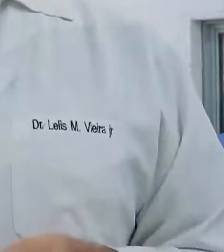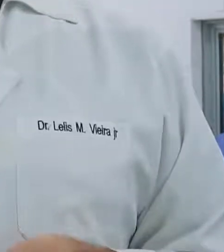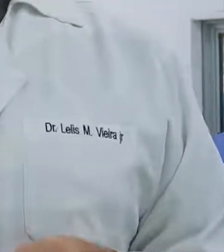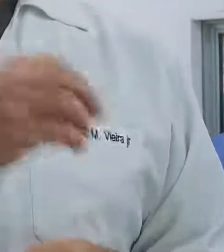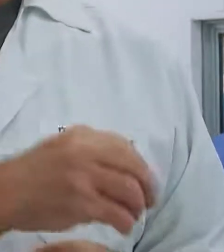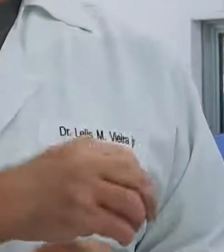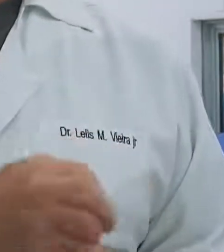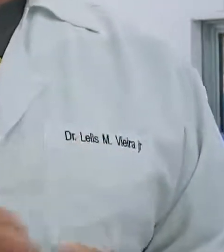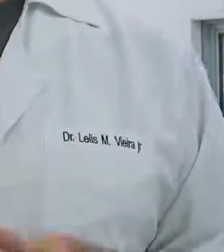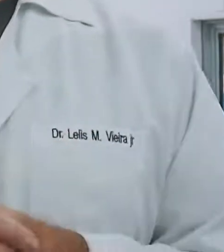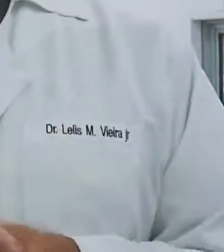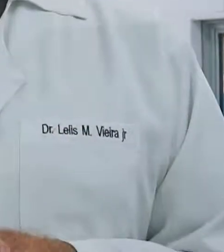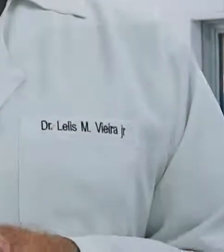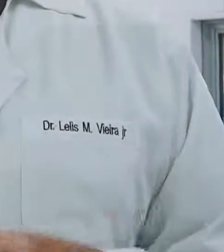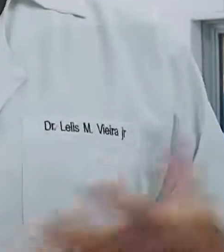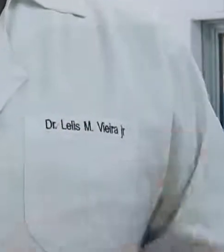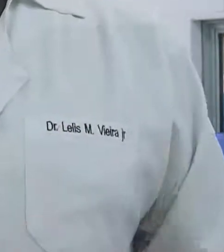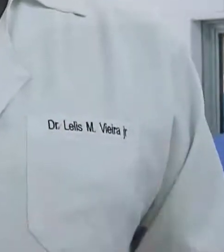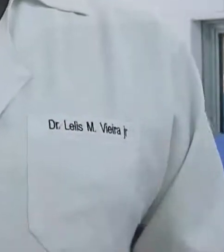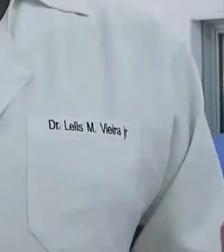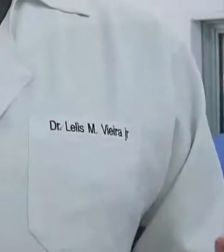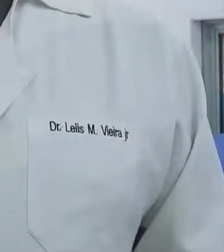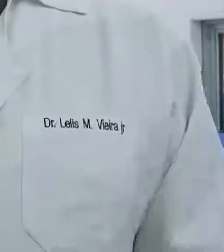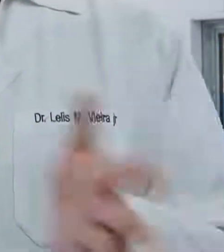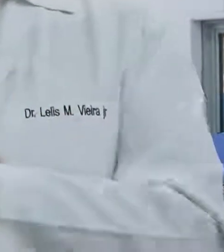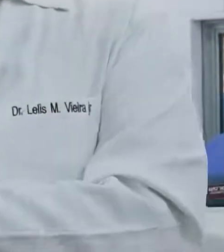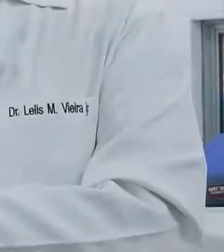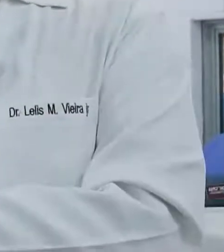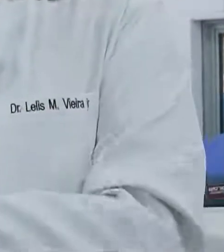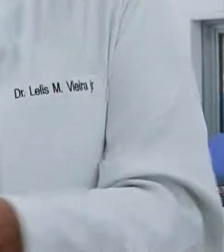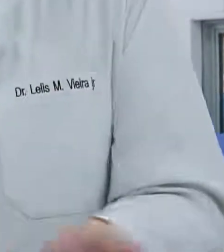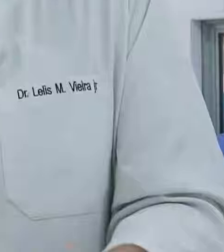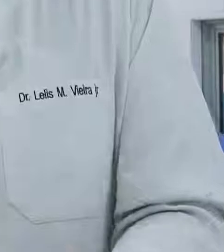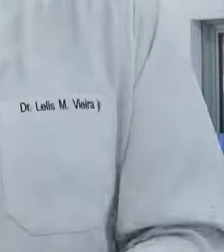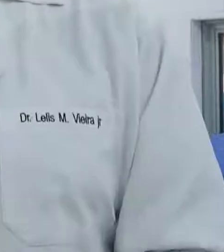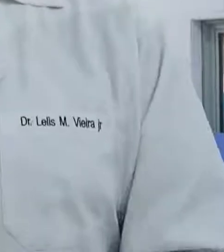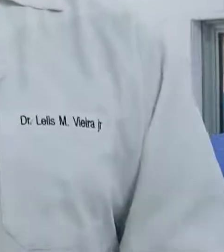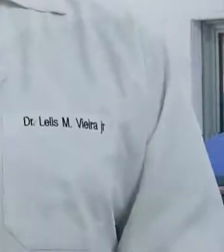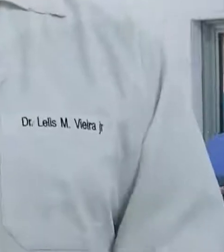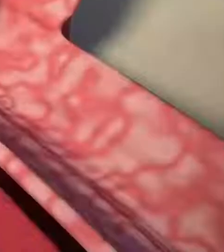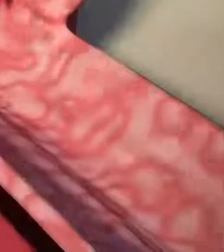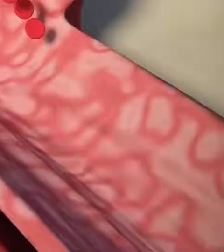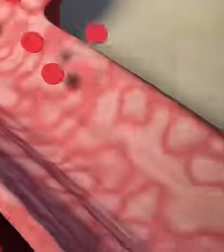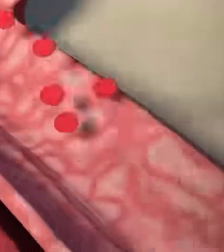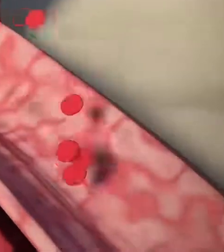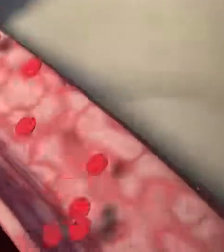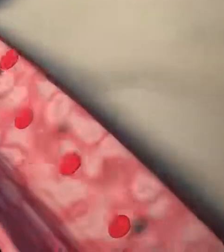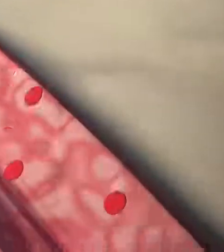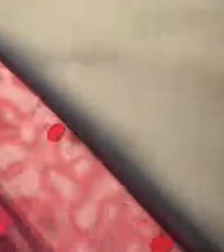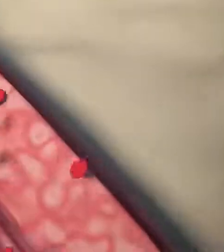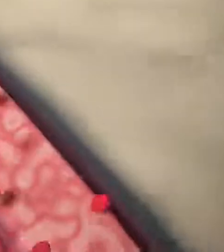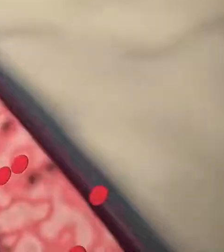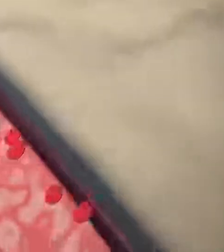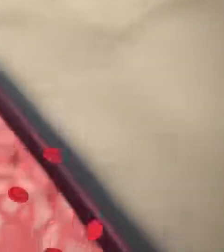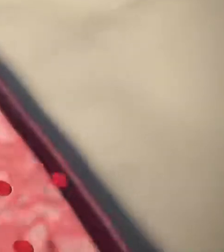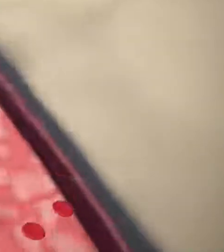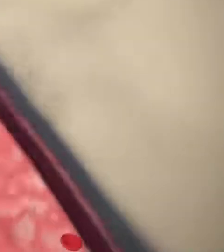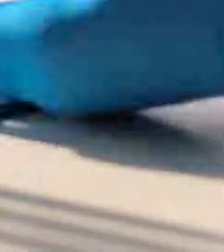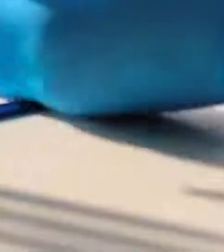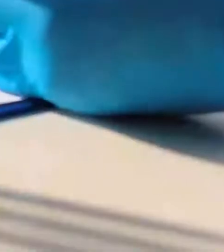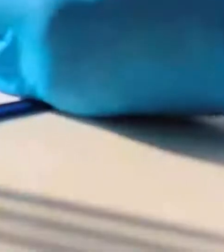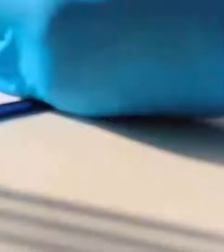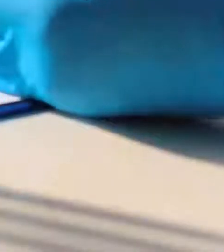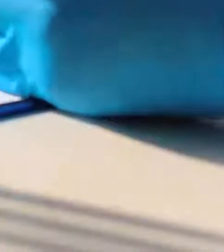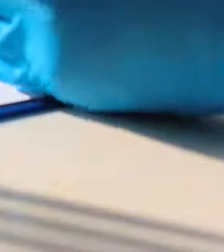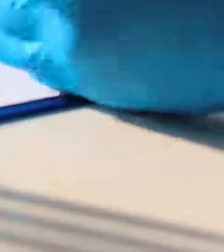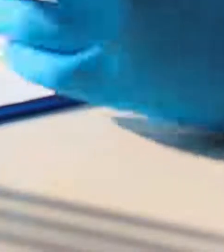dá um positivo para quem é negativo. Agora, o negativo não tem nada, se você der para quem é positivo, não vai acontecer nada. Além do fator RH, existem